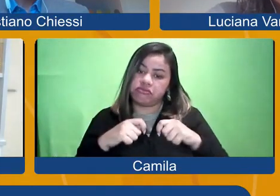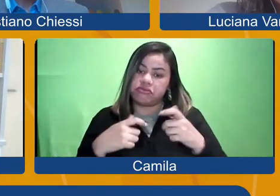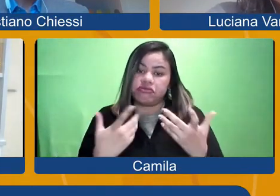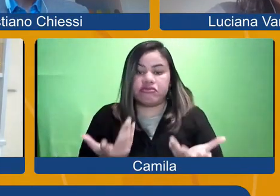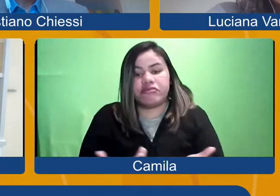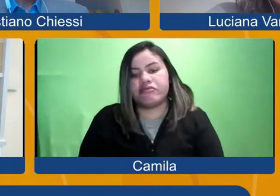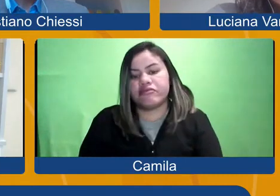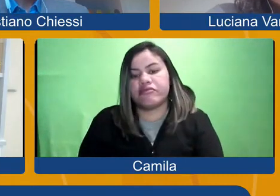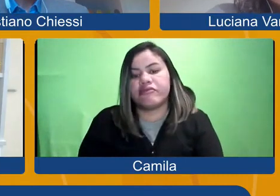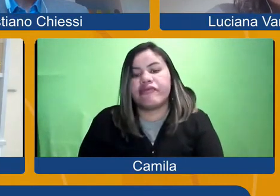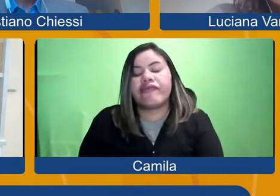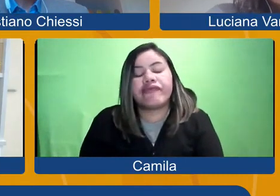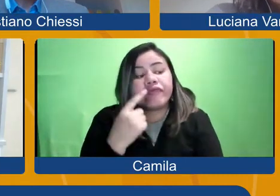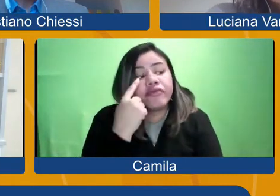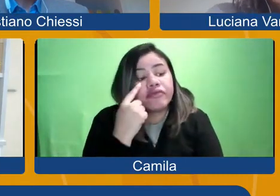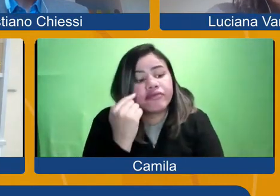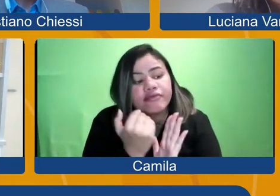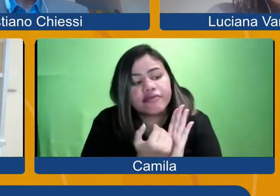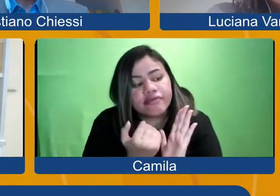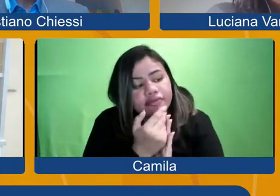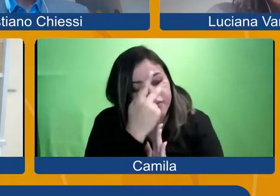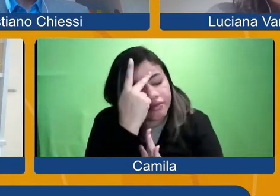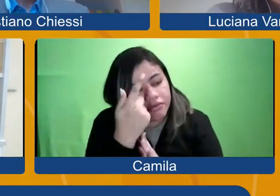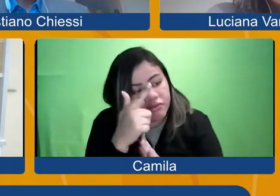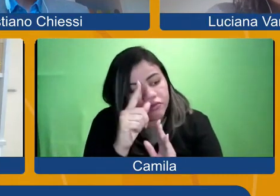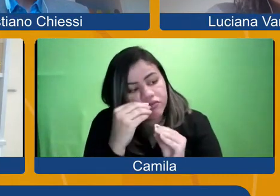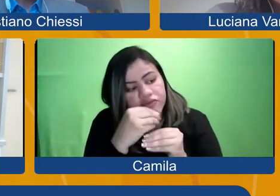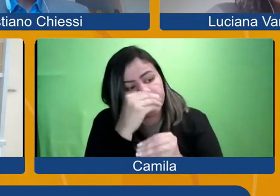Que mais? Tinha alguém que tinha colocado